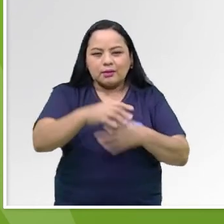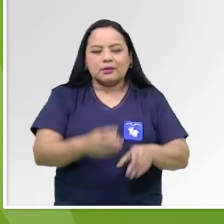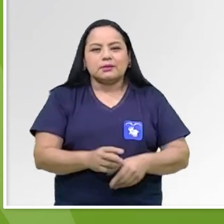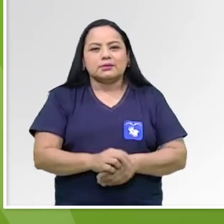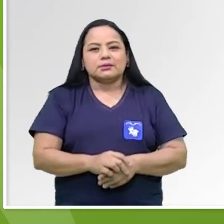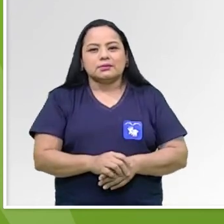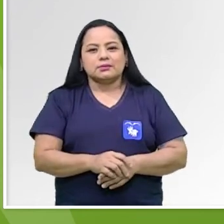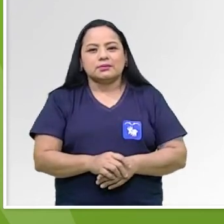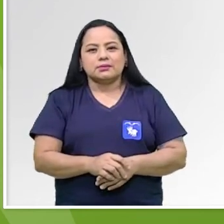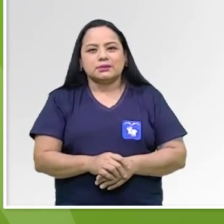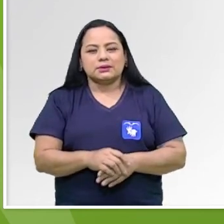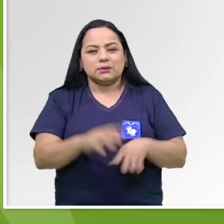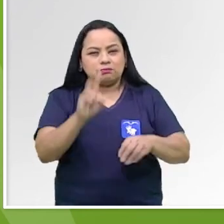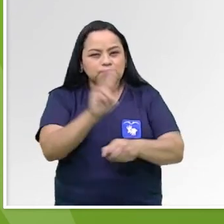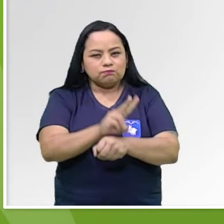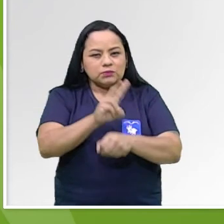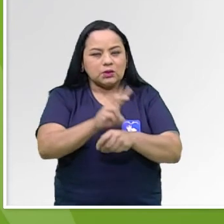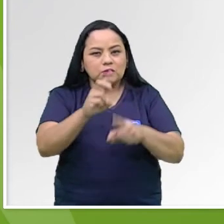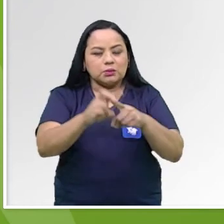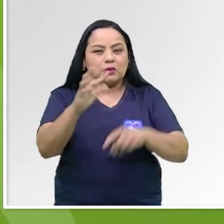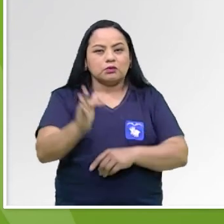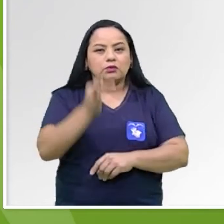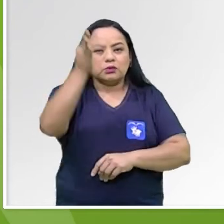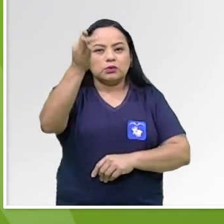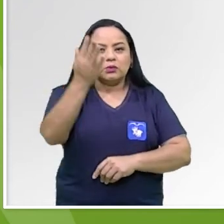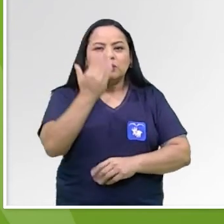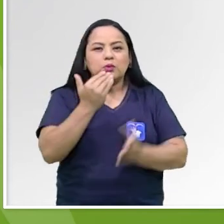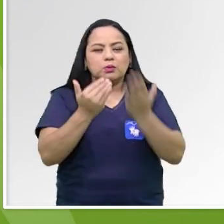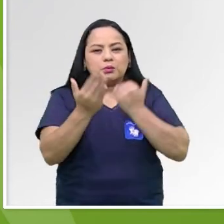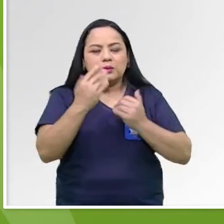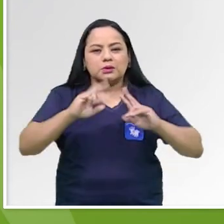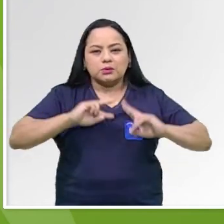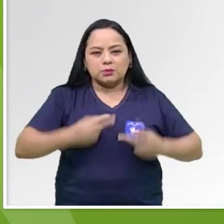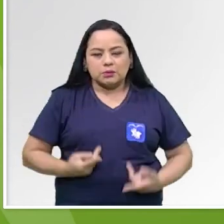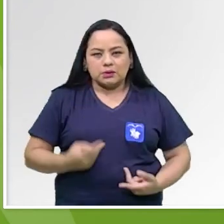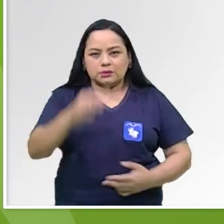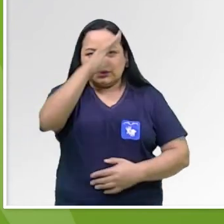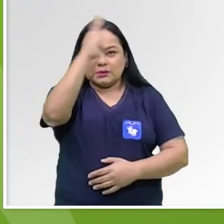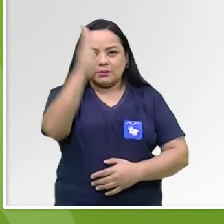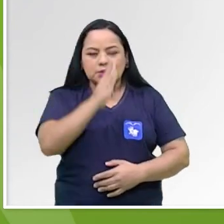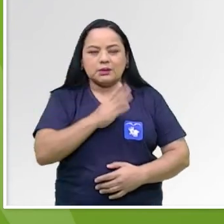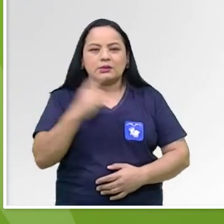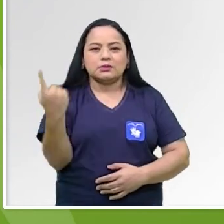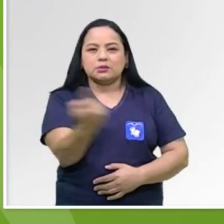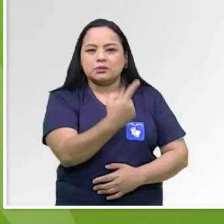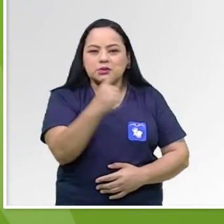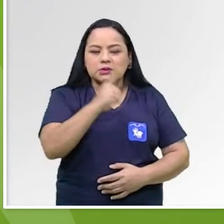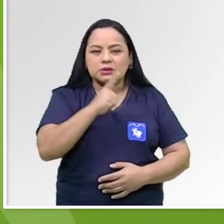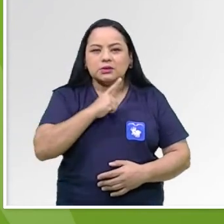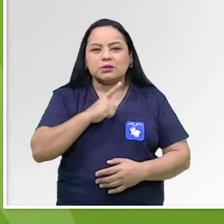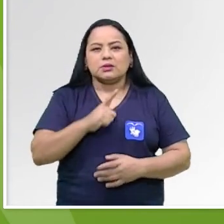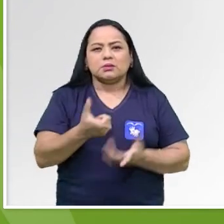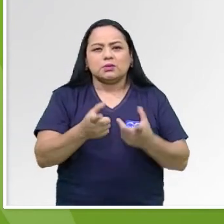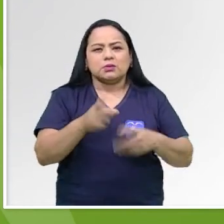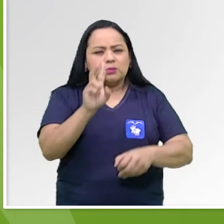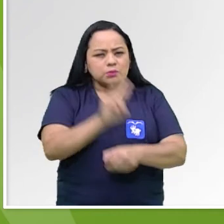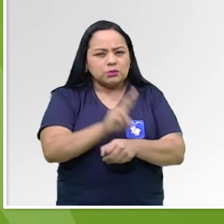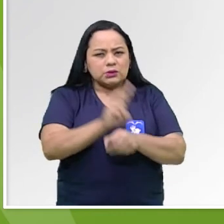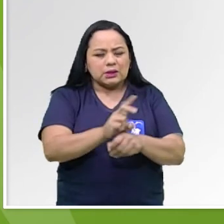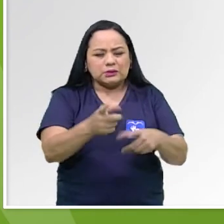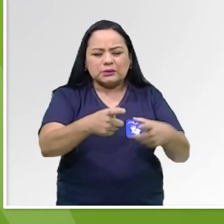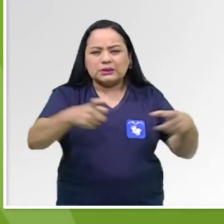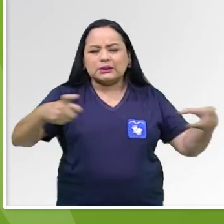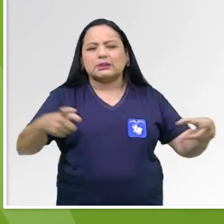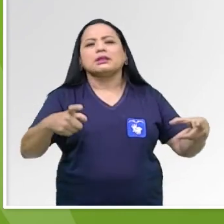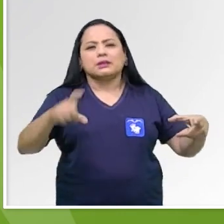para a alimentação humana, ok? E aí no nosso país a gente tem uma grande criação de gado, temos